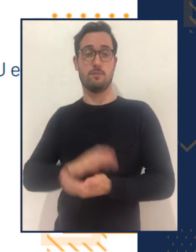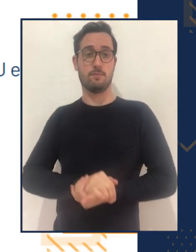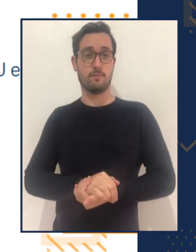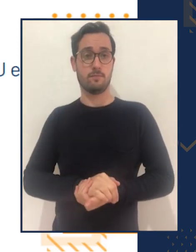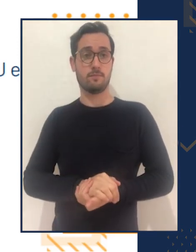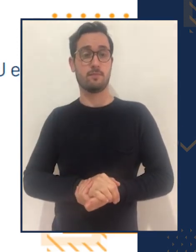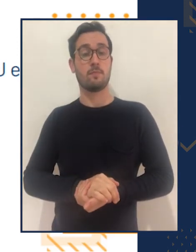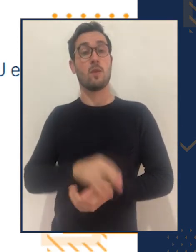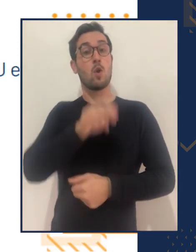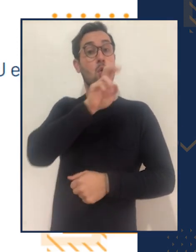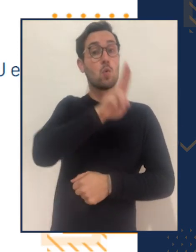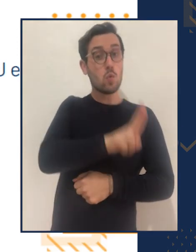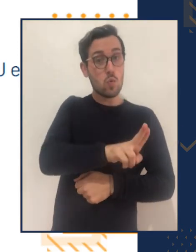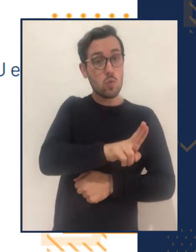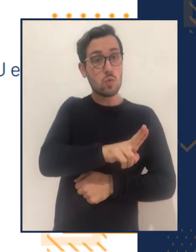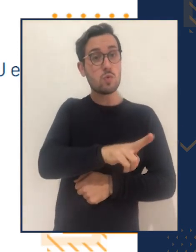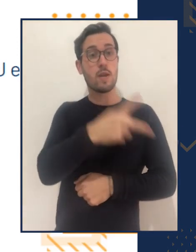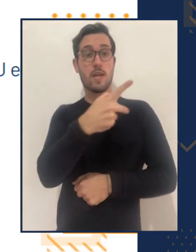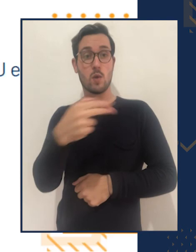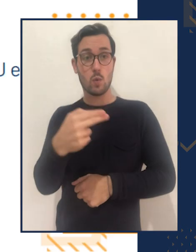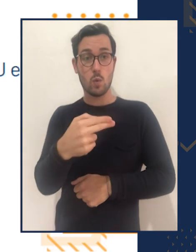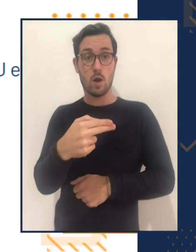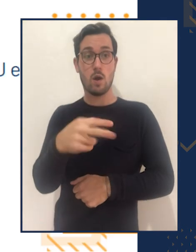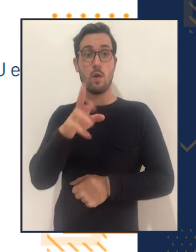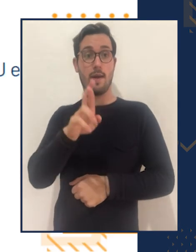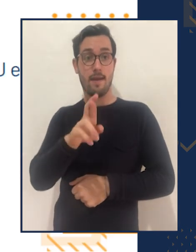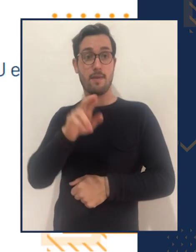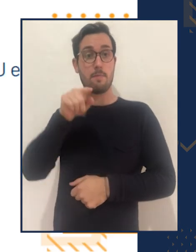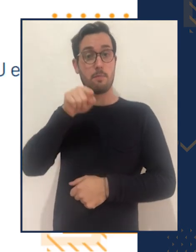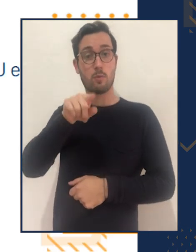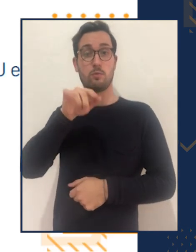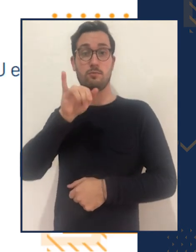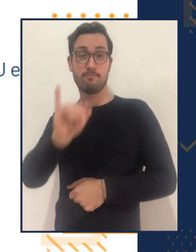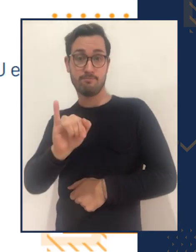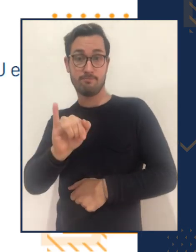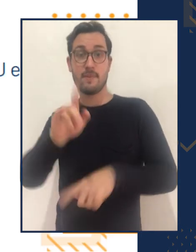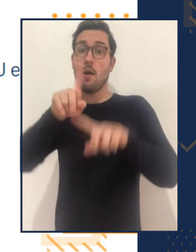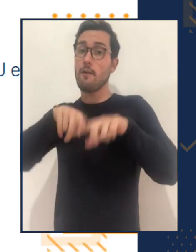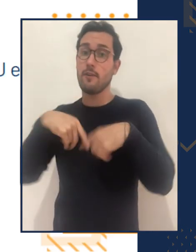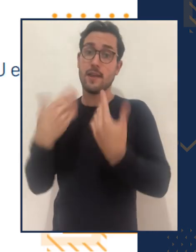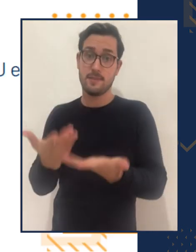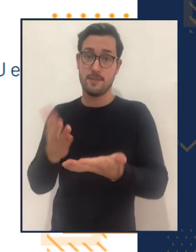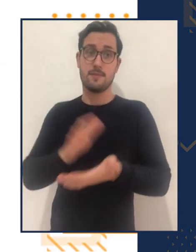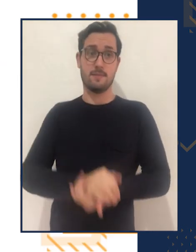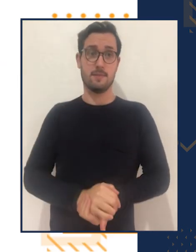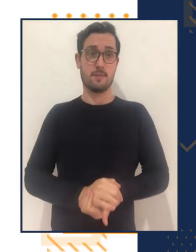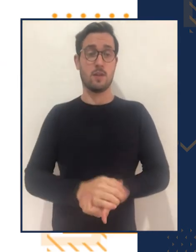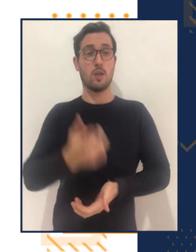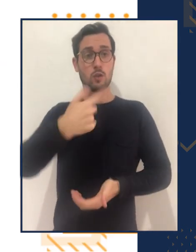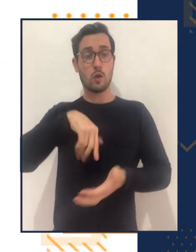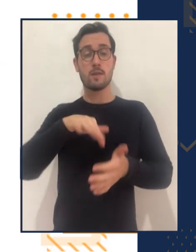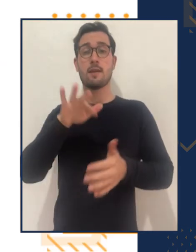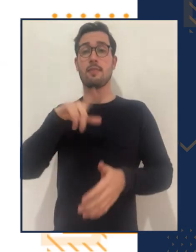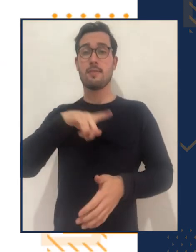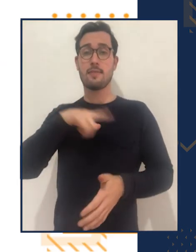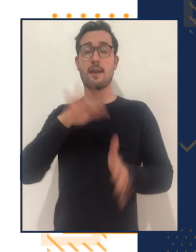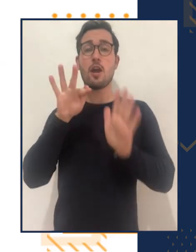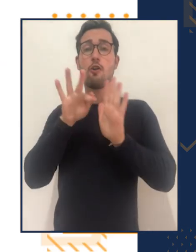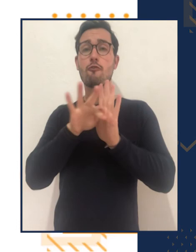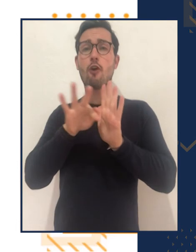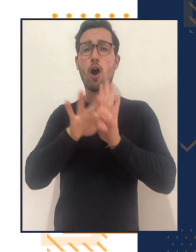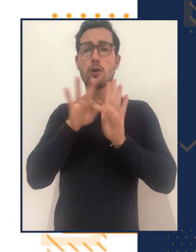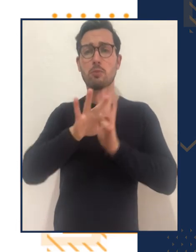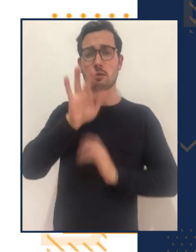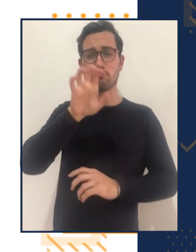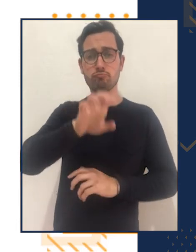certo? E a gente tinha visto que a tensão U, no caso, é a resistência vezes a corrente. Então a gente pode manipular a